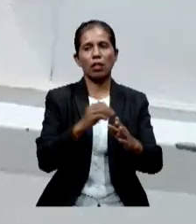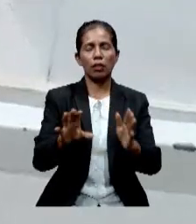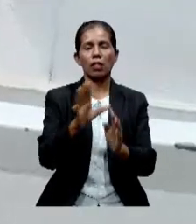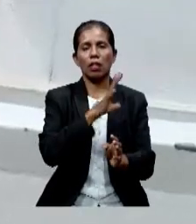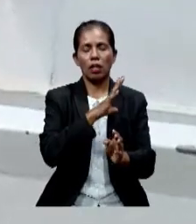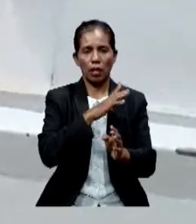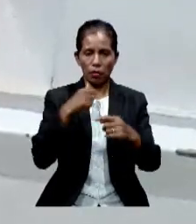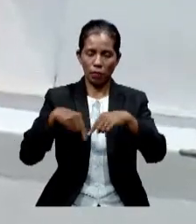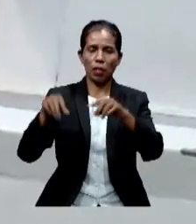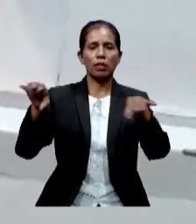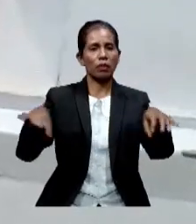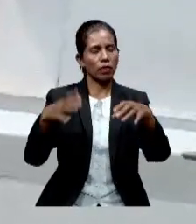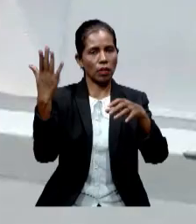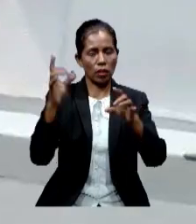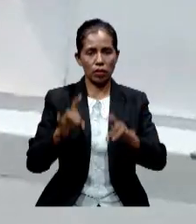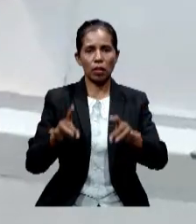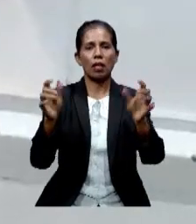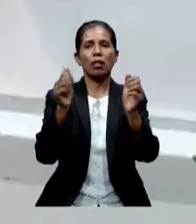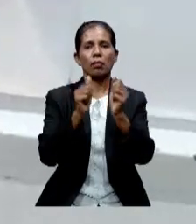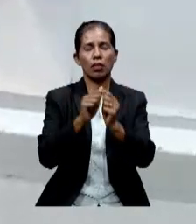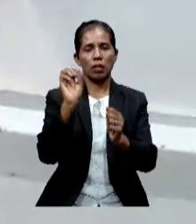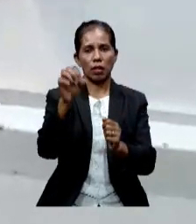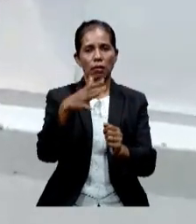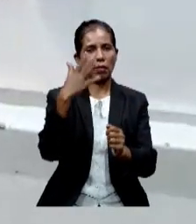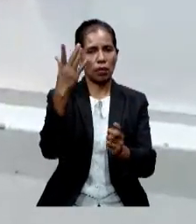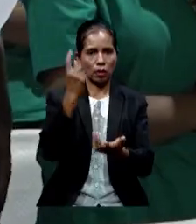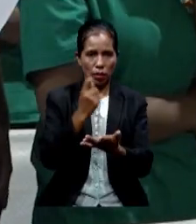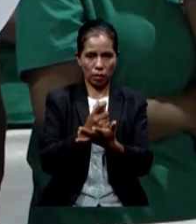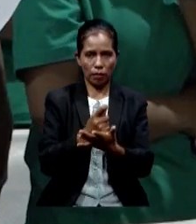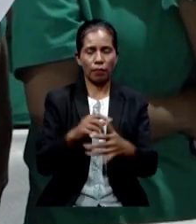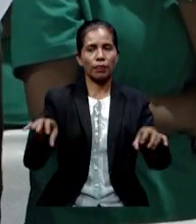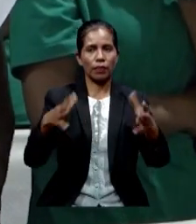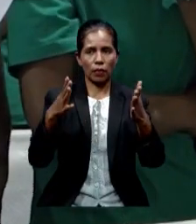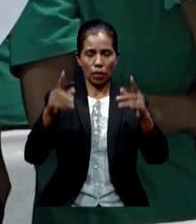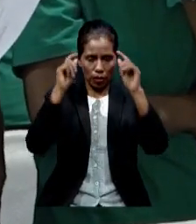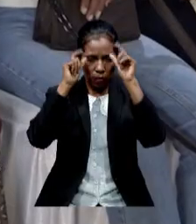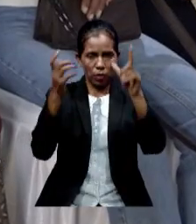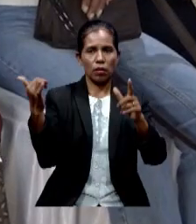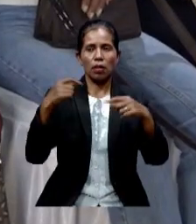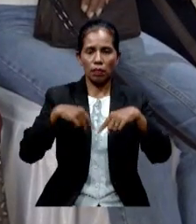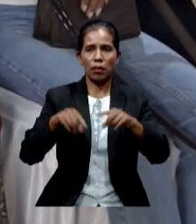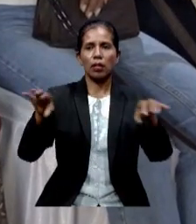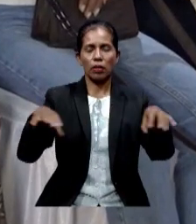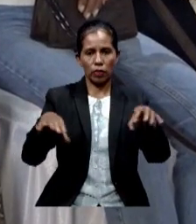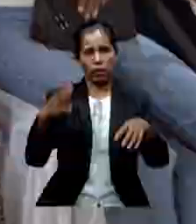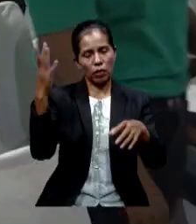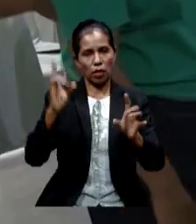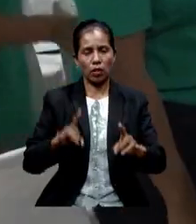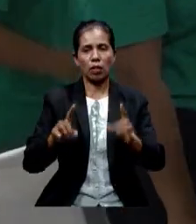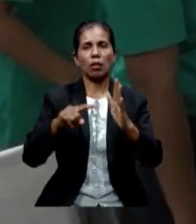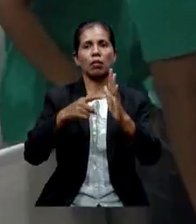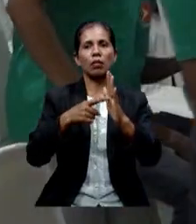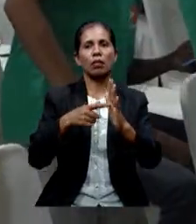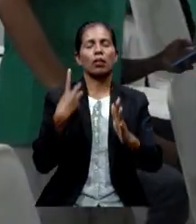reimba serviço e Austrália, hamutu criunsanul resin liman. Trabalhador Timor-Leste Sernebe, magba serviço e Austrália, hahu se